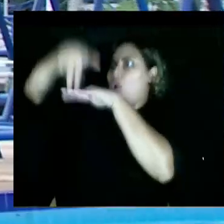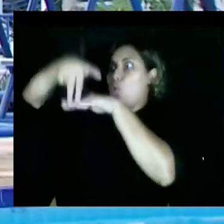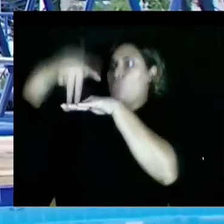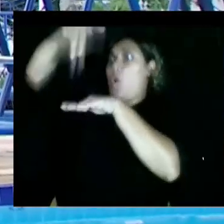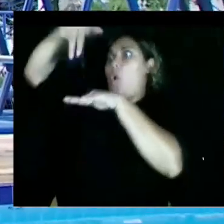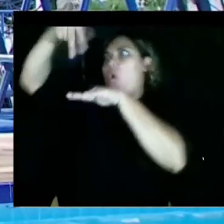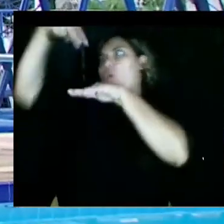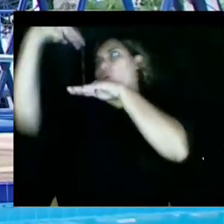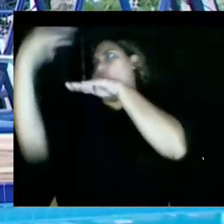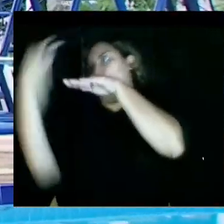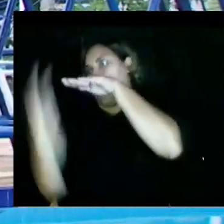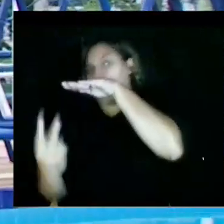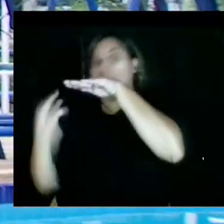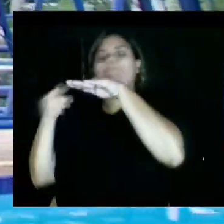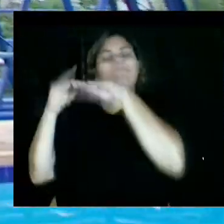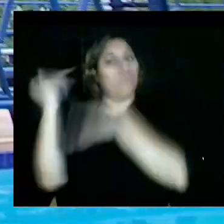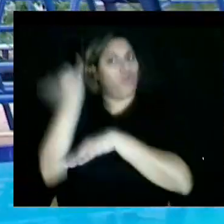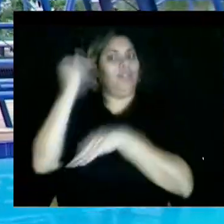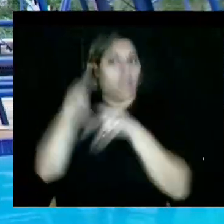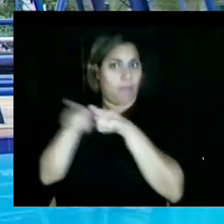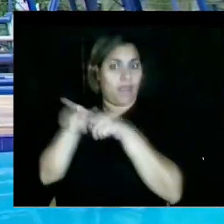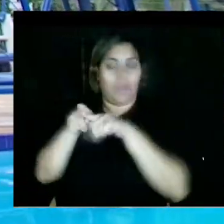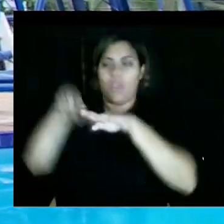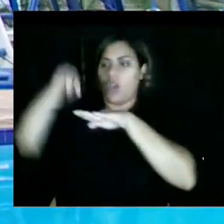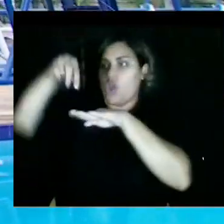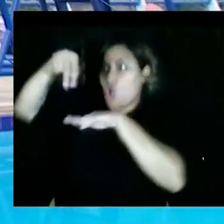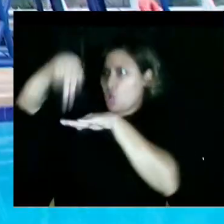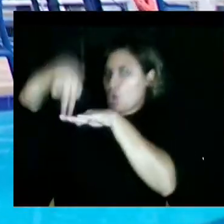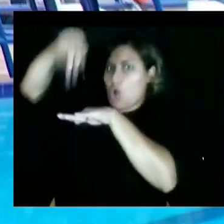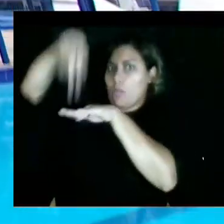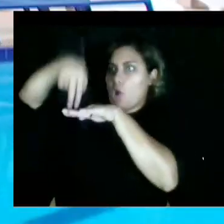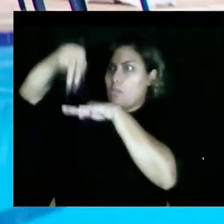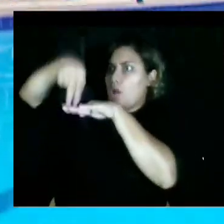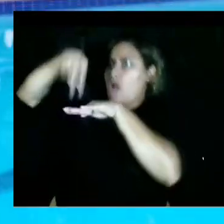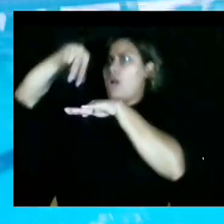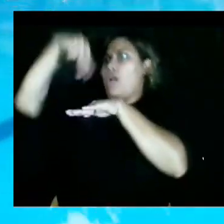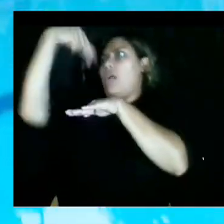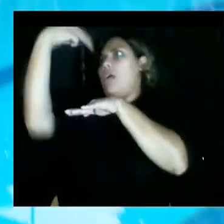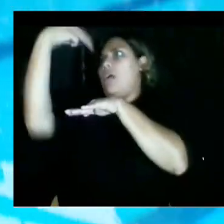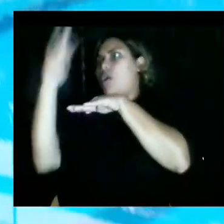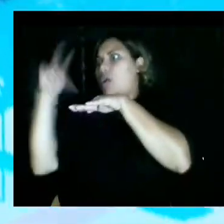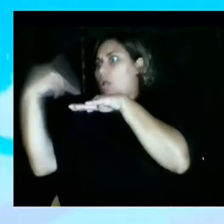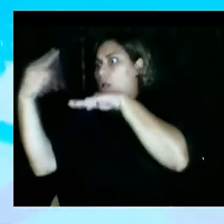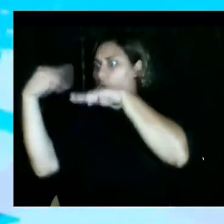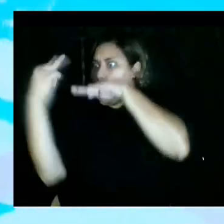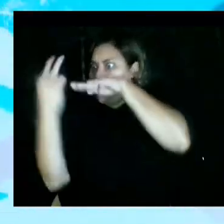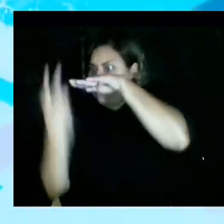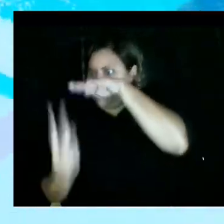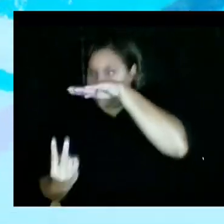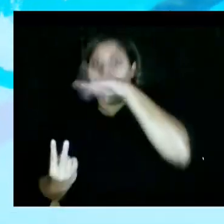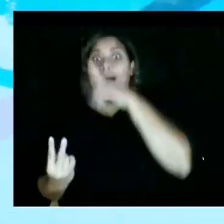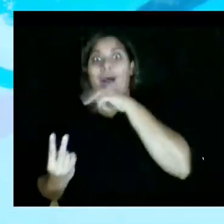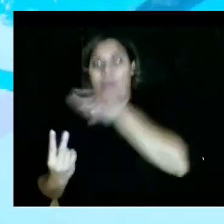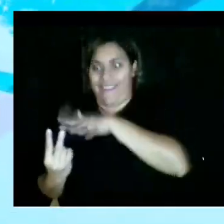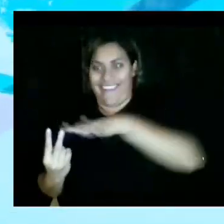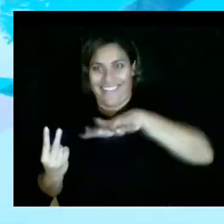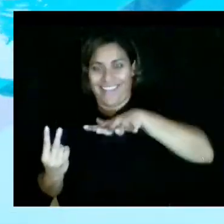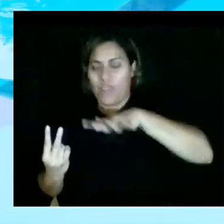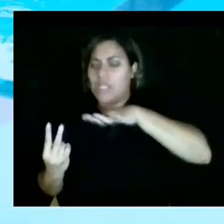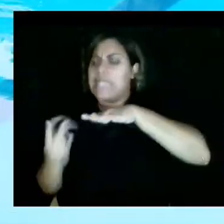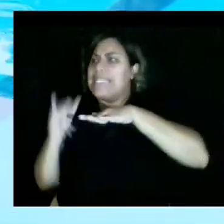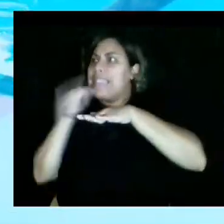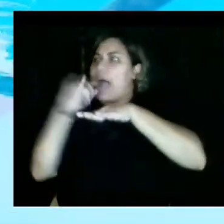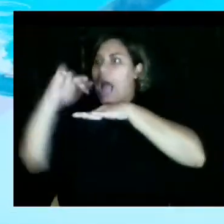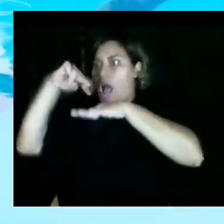no salto, e a finalização, que é a entrada. Normalmente é analisar tipos assim, quanto menos água você